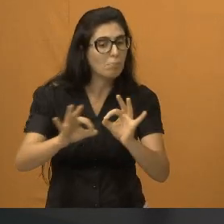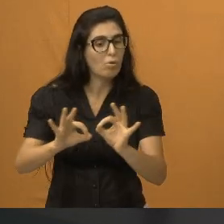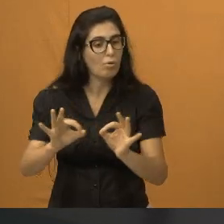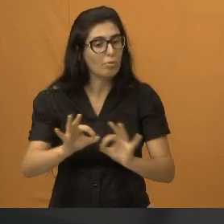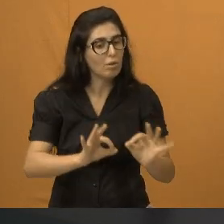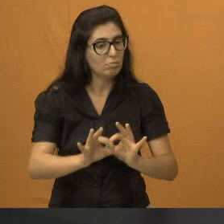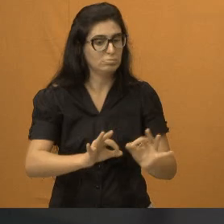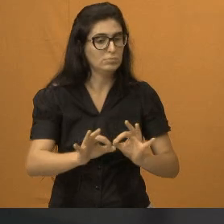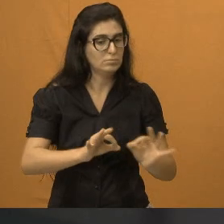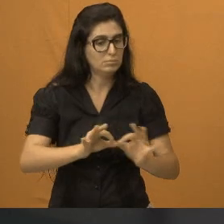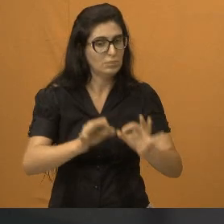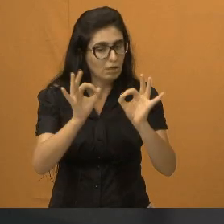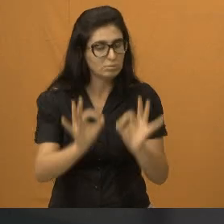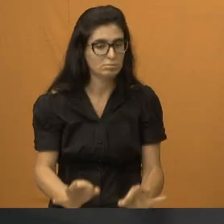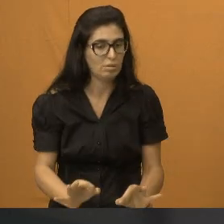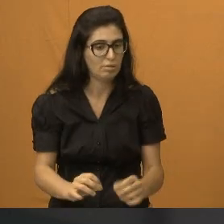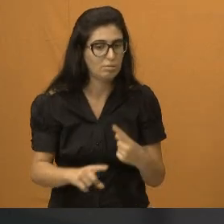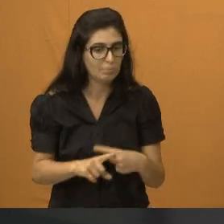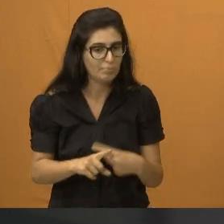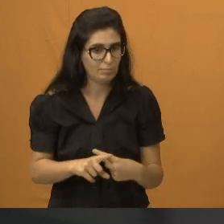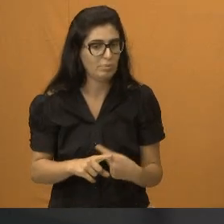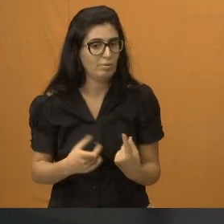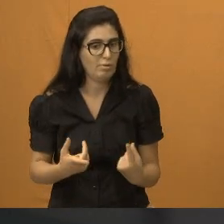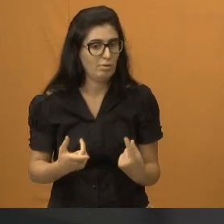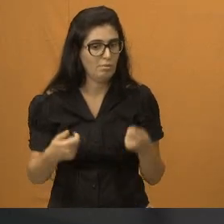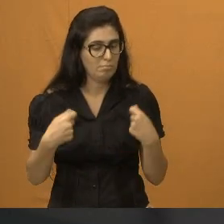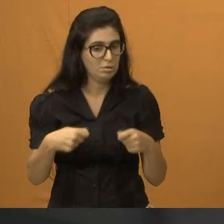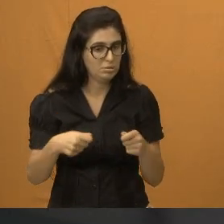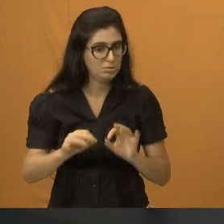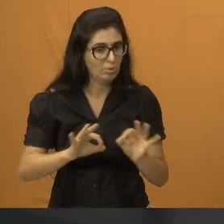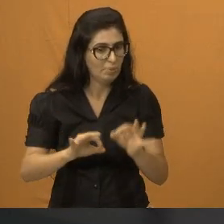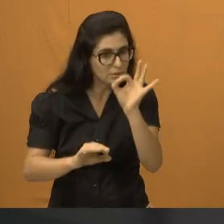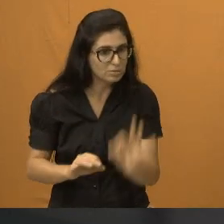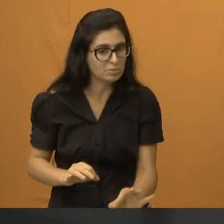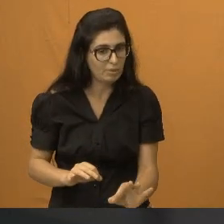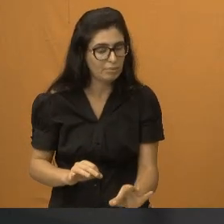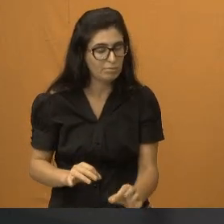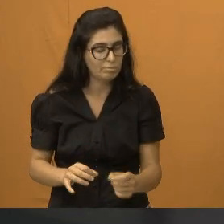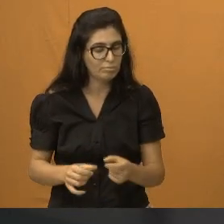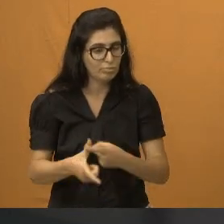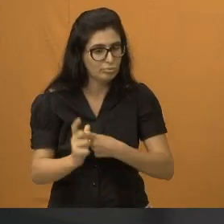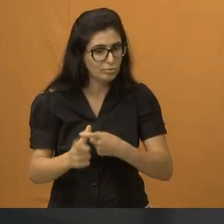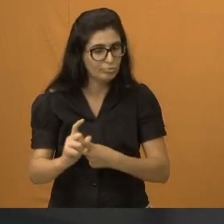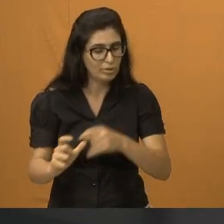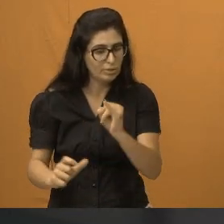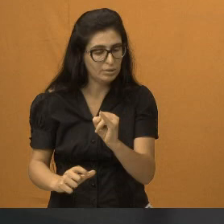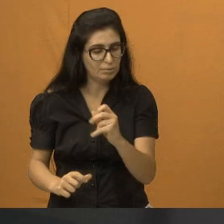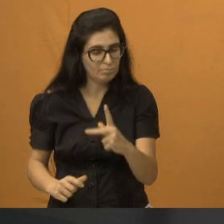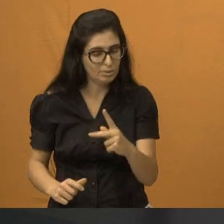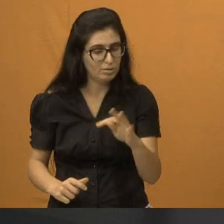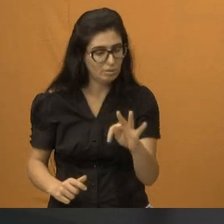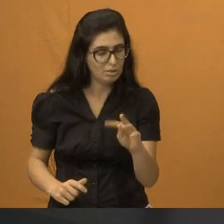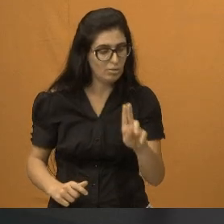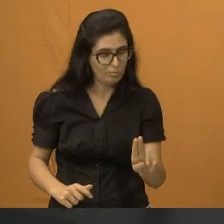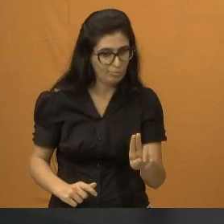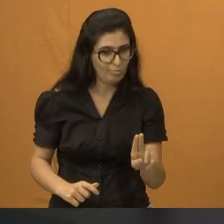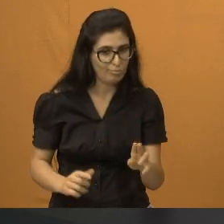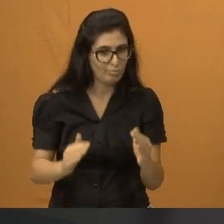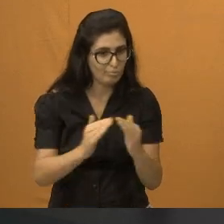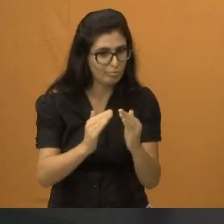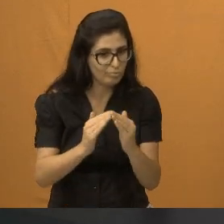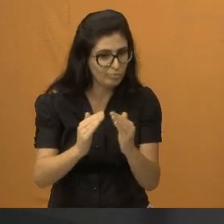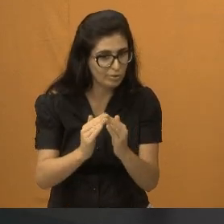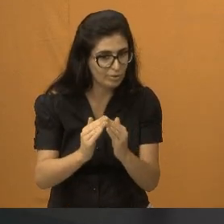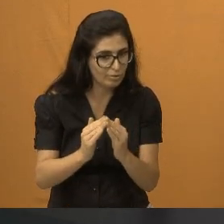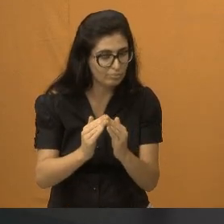ficar abaixo do que era esperado. O povo vive com dinheiro do IPTU e dinheiro da